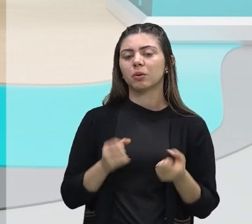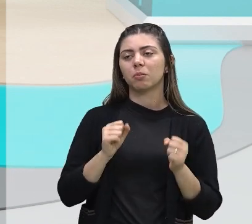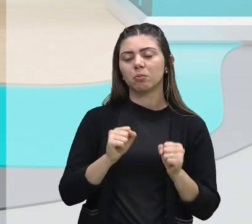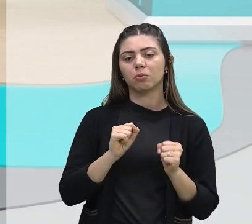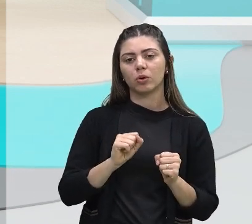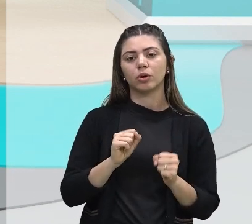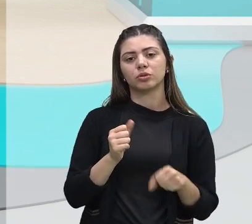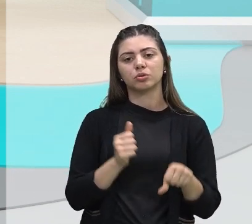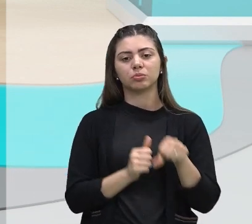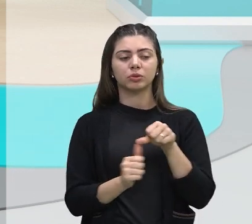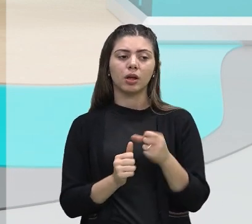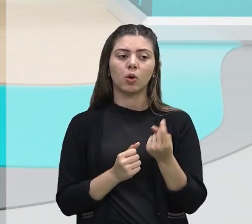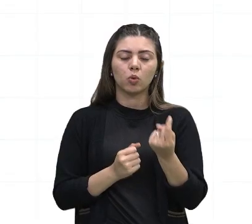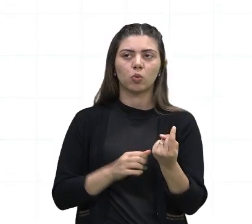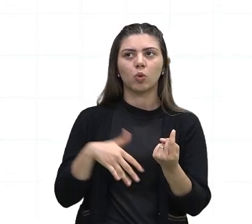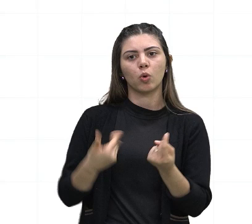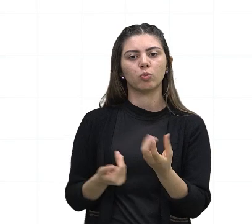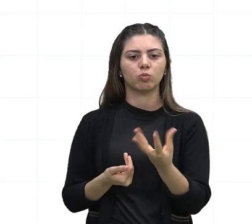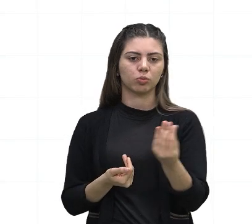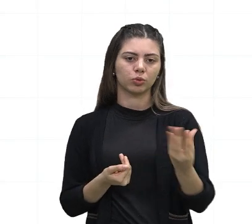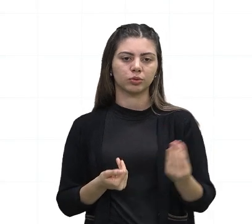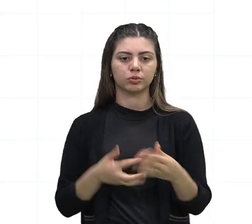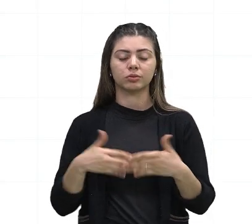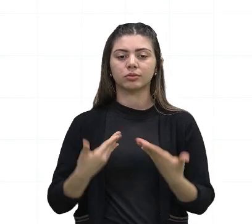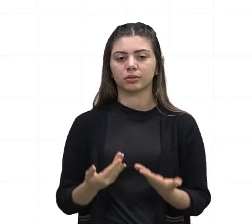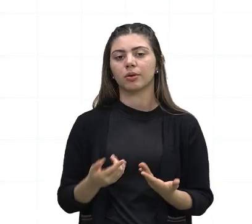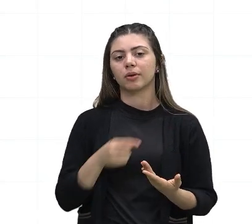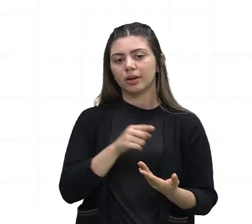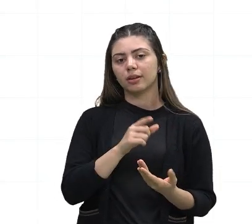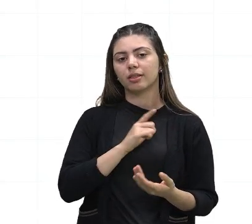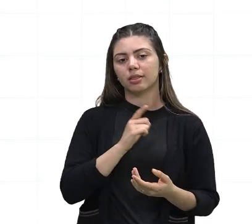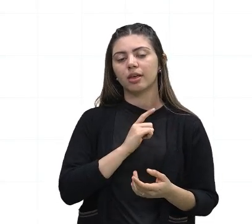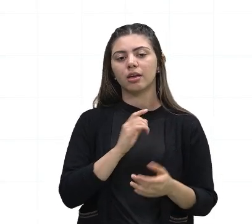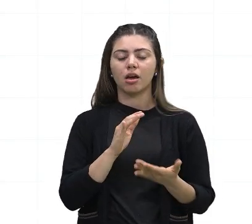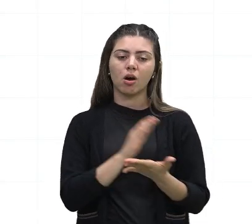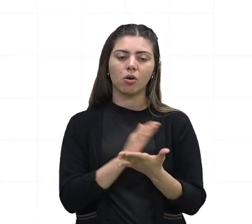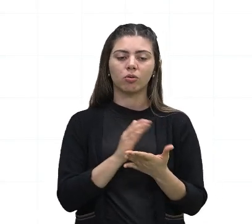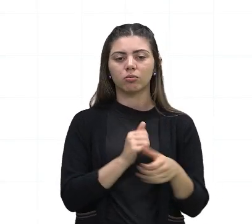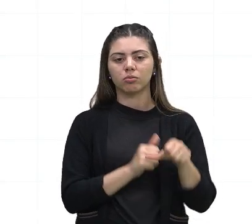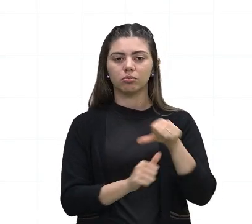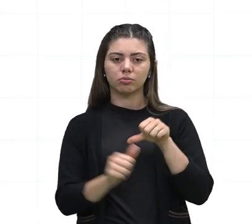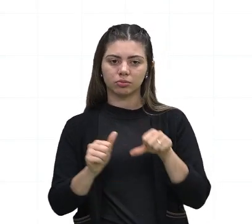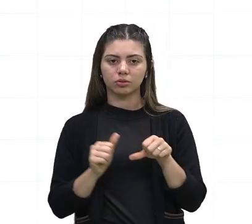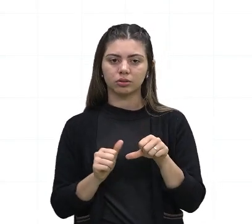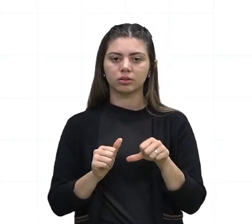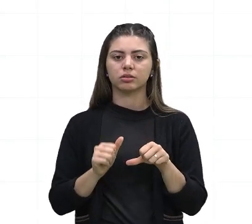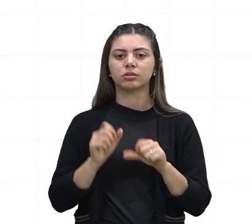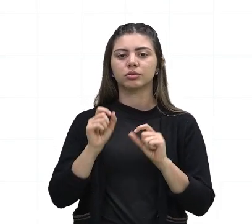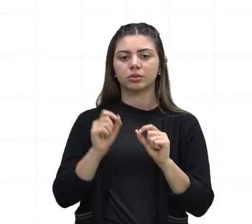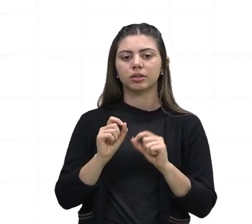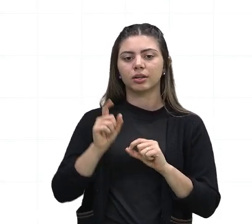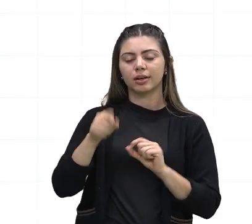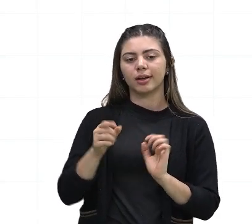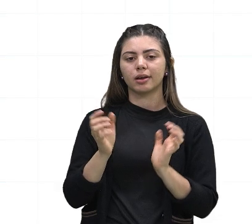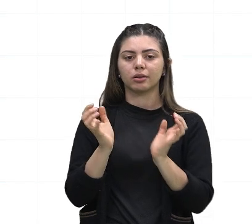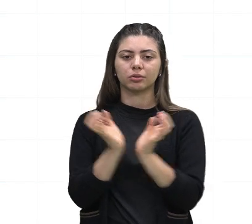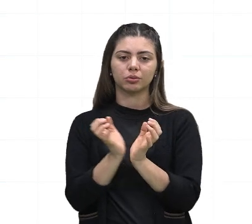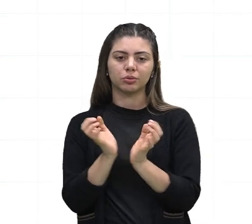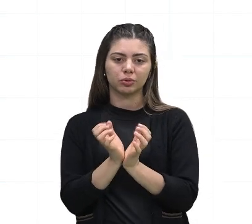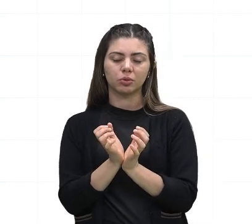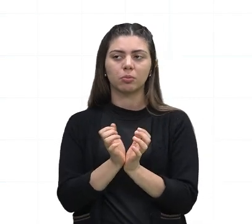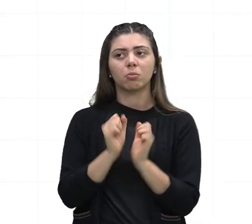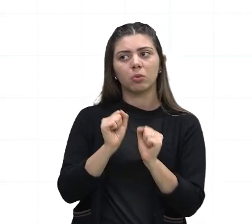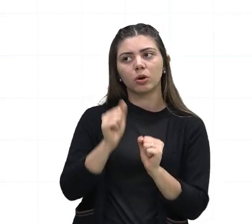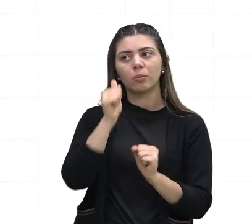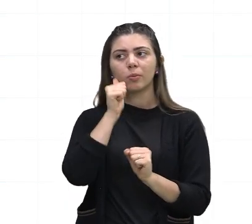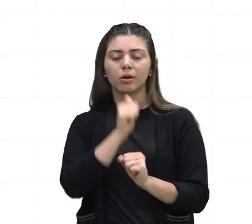singular ou para o plural, né? E ele também vai sofrer algumas modificações no gênero, né? Masculino,